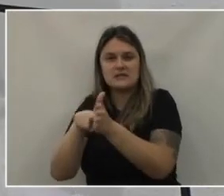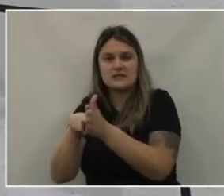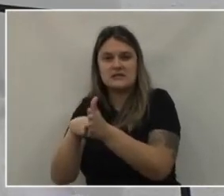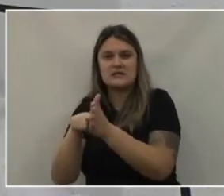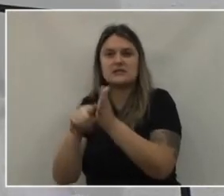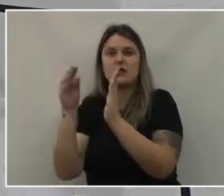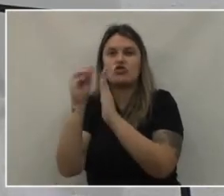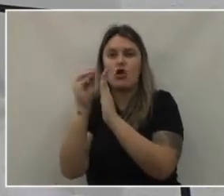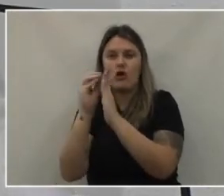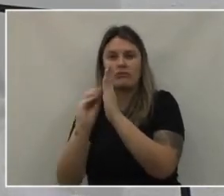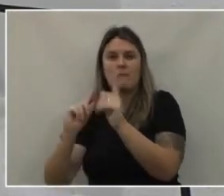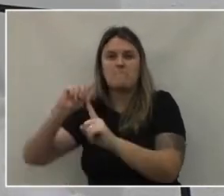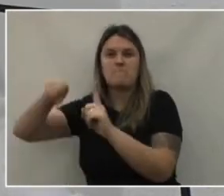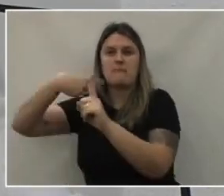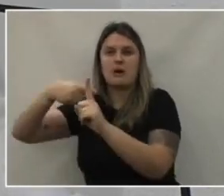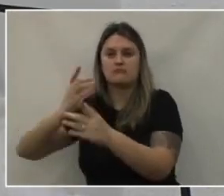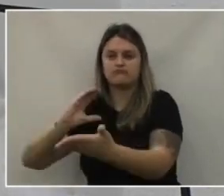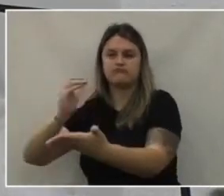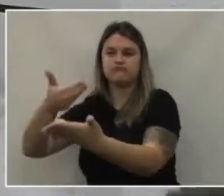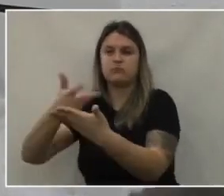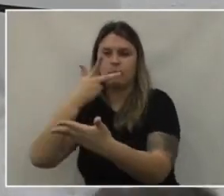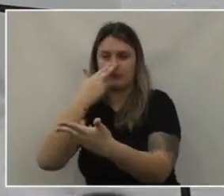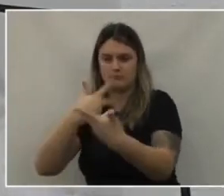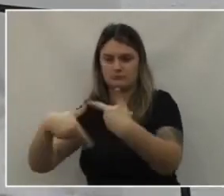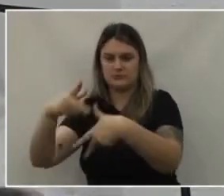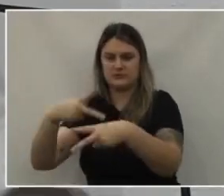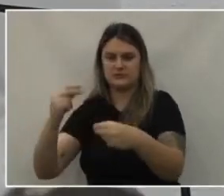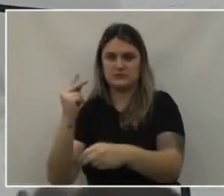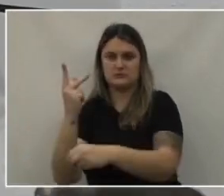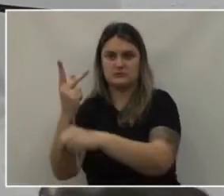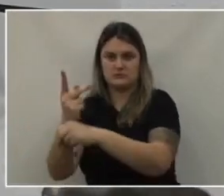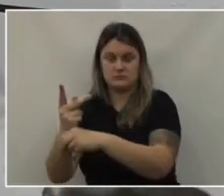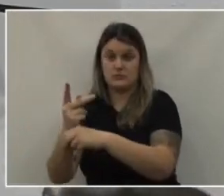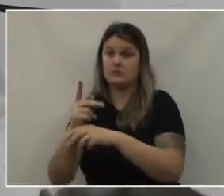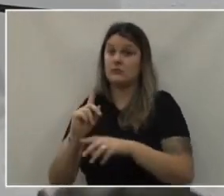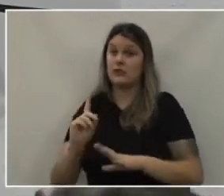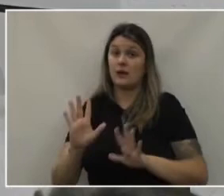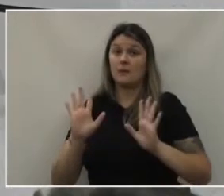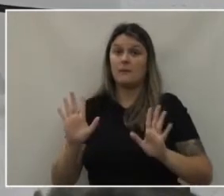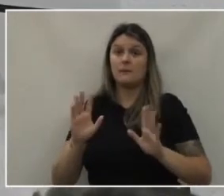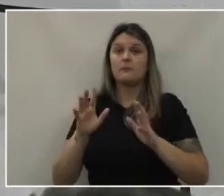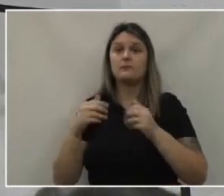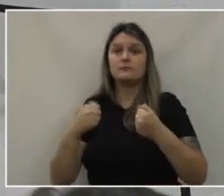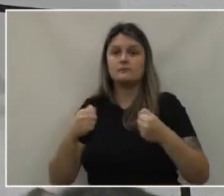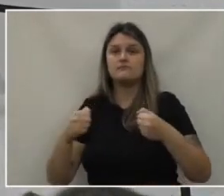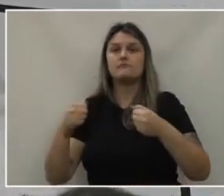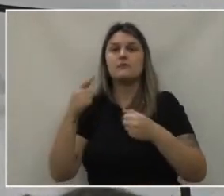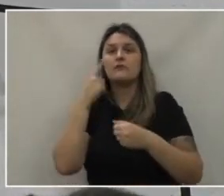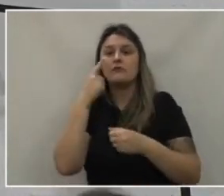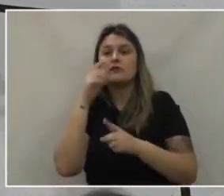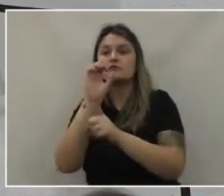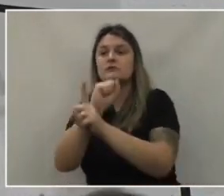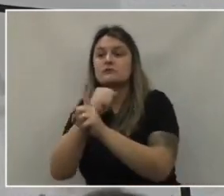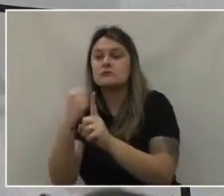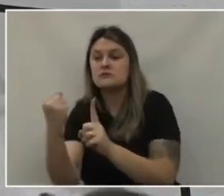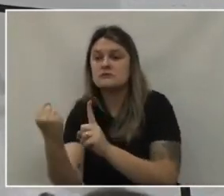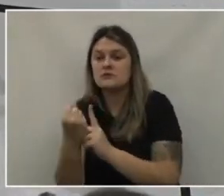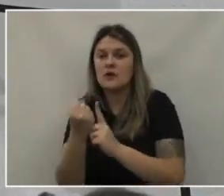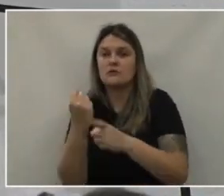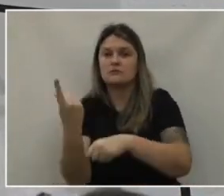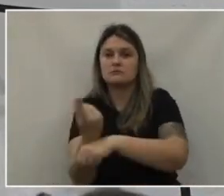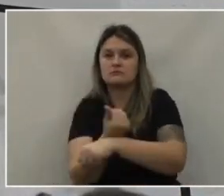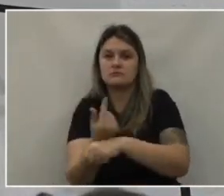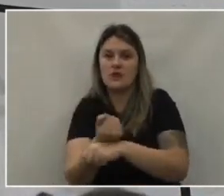e estados apresentem, e sim devem estar atrelados ao nível socioeconômico